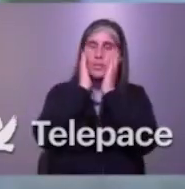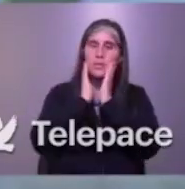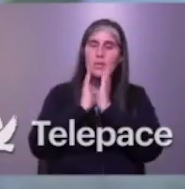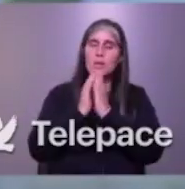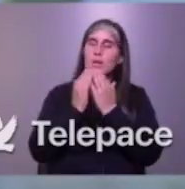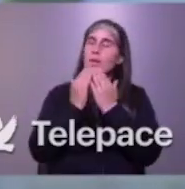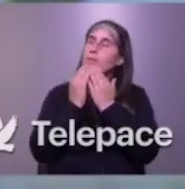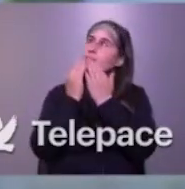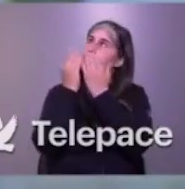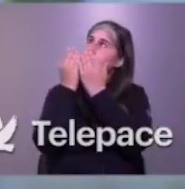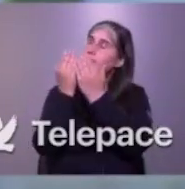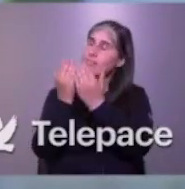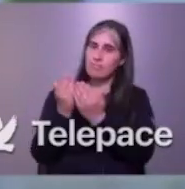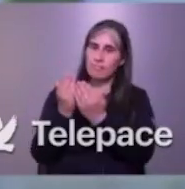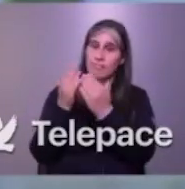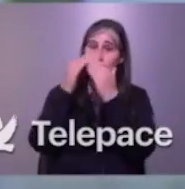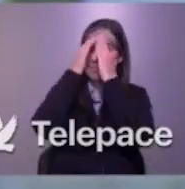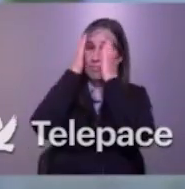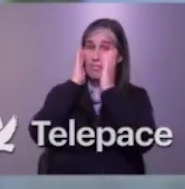tê-la como modelo,